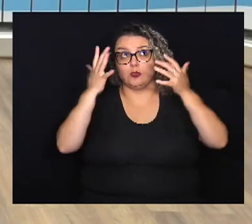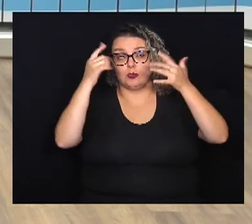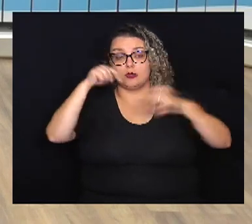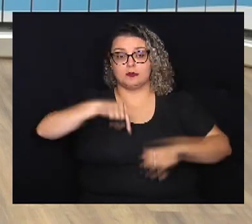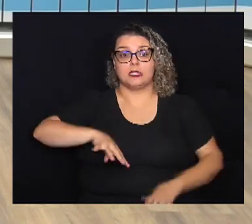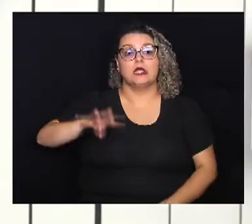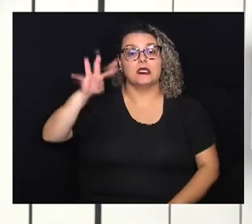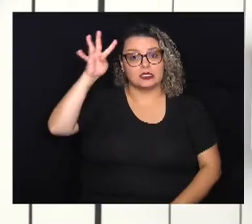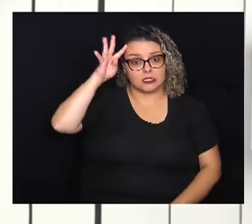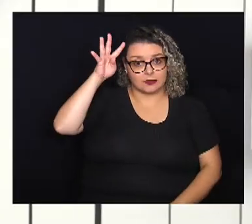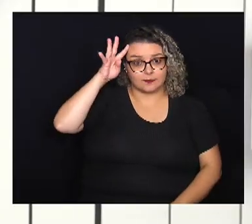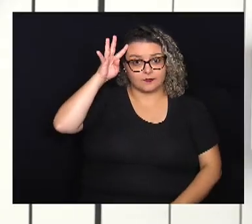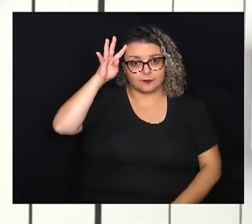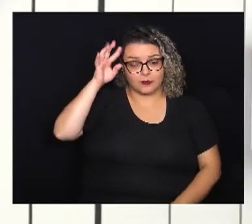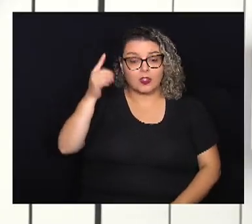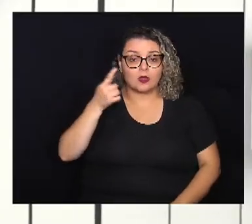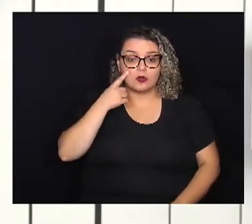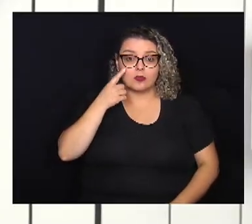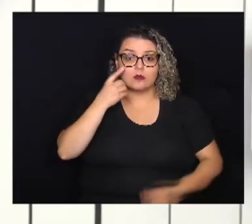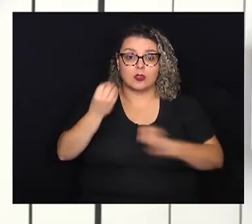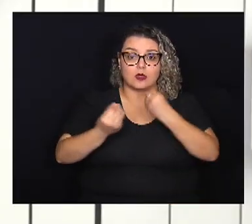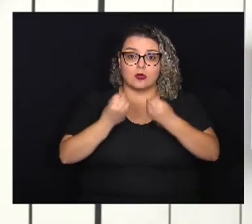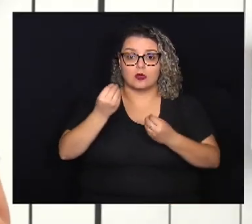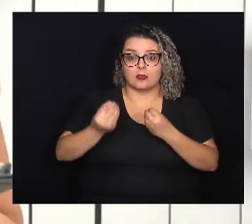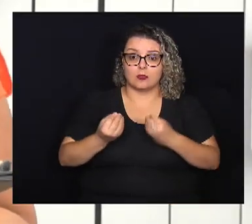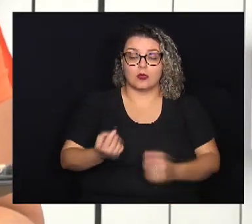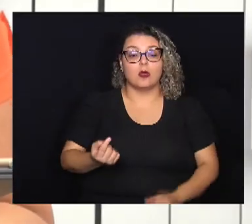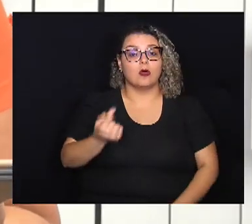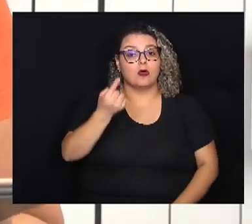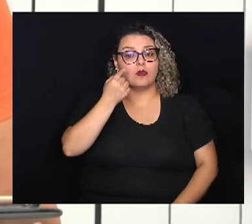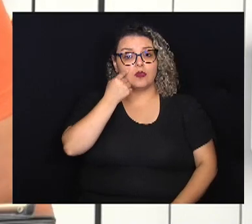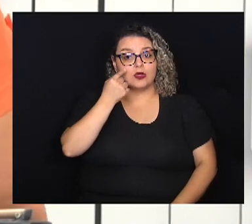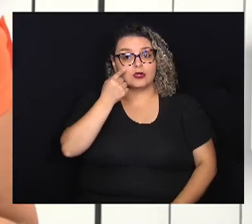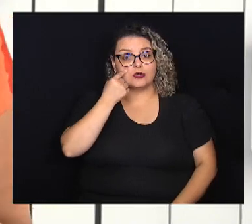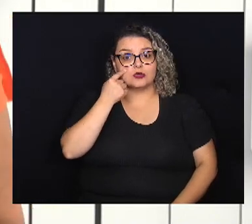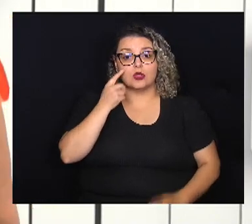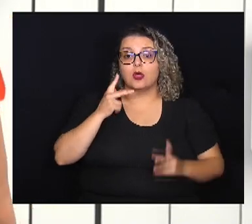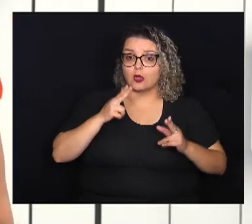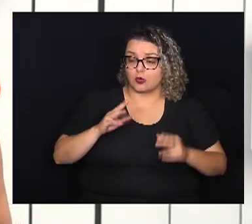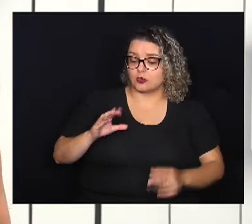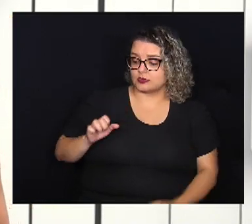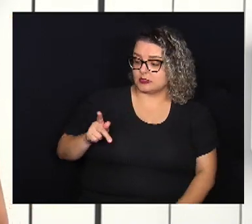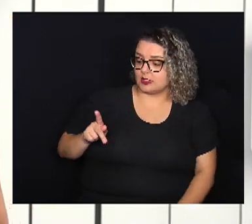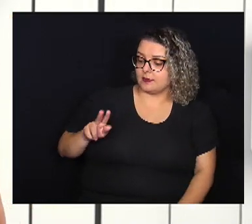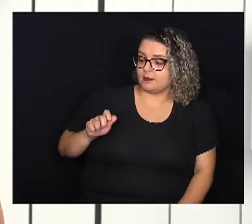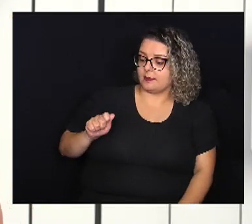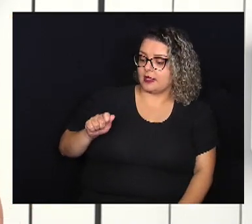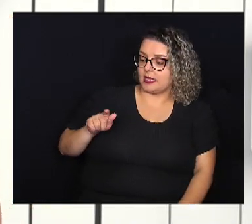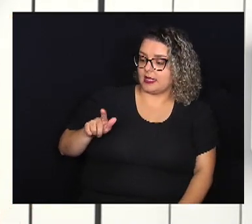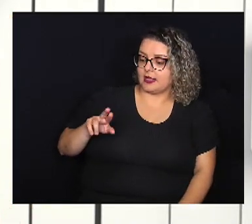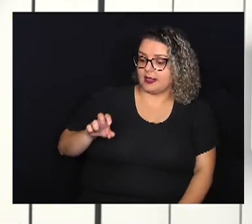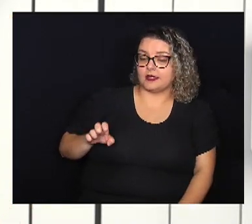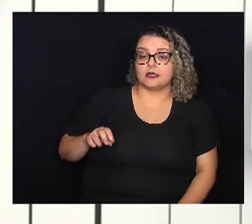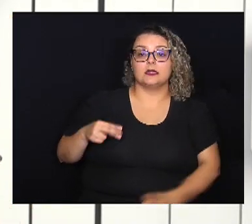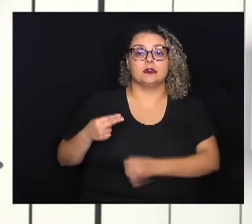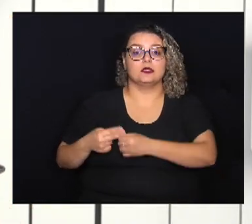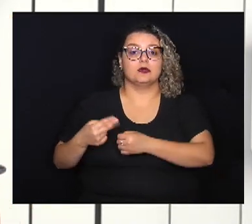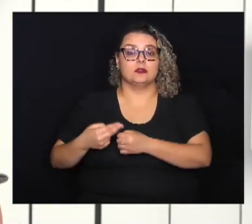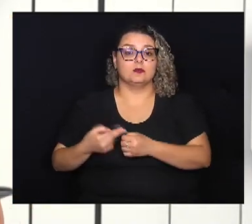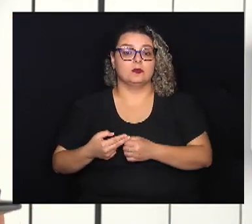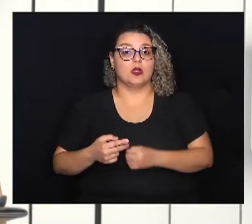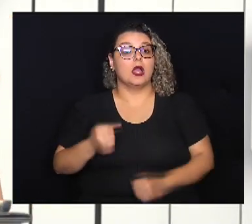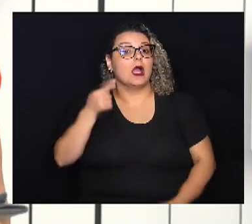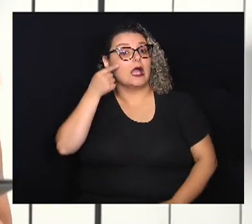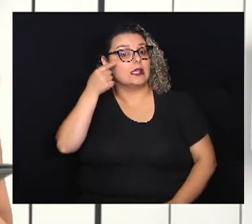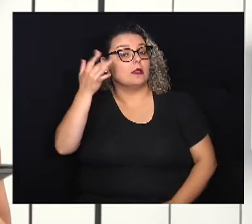quarta-feira vamos ver como vai ficar olha só de acordo com o Cepagre da Unicamp a previsão